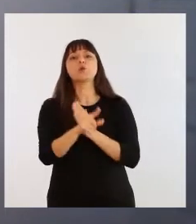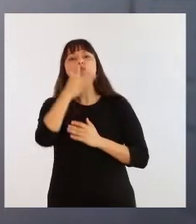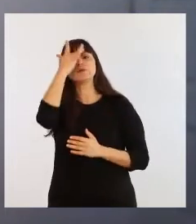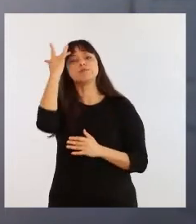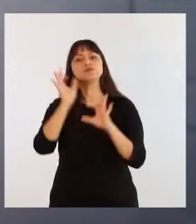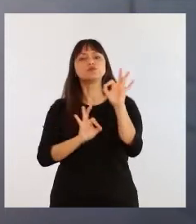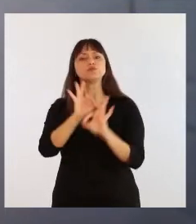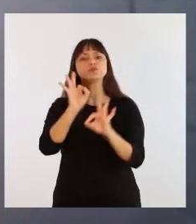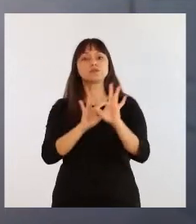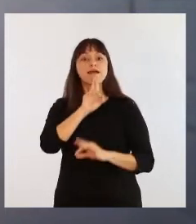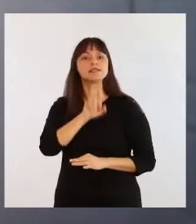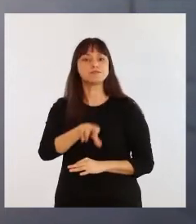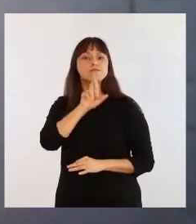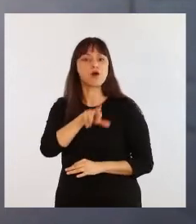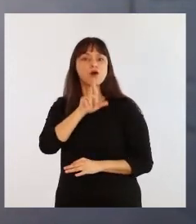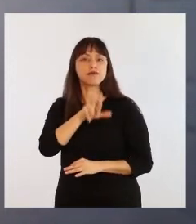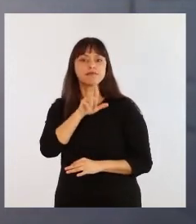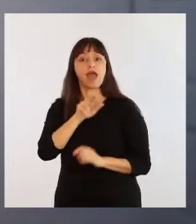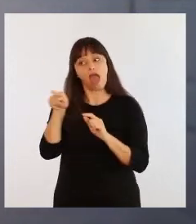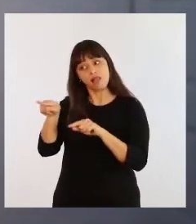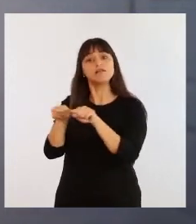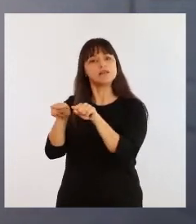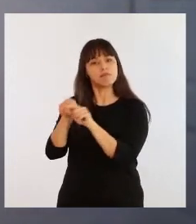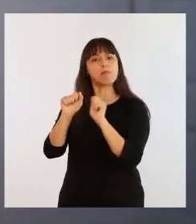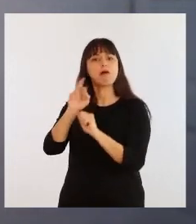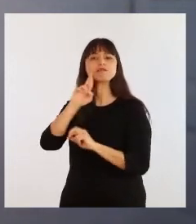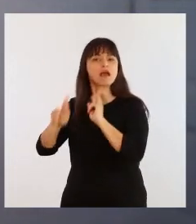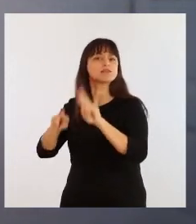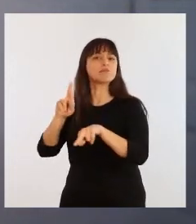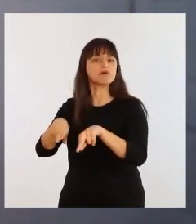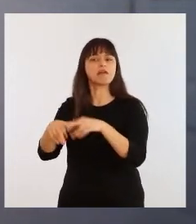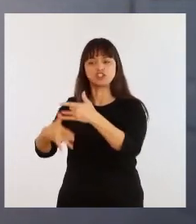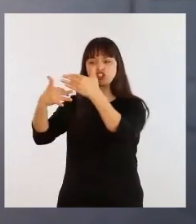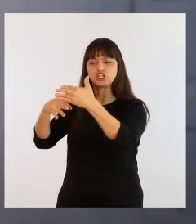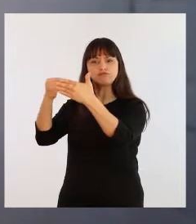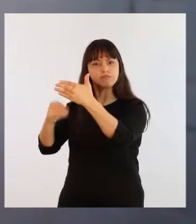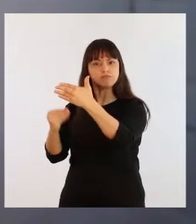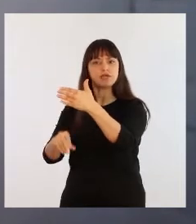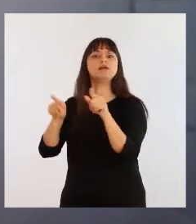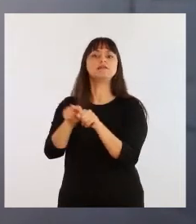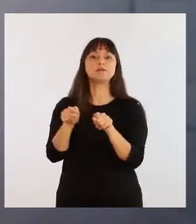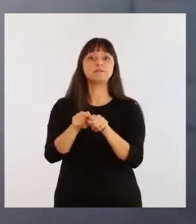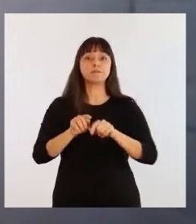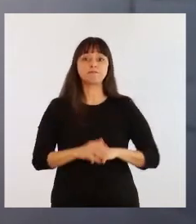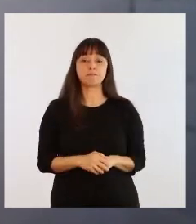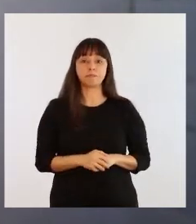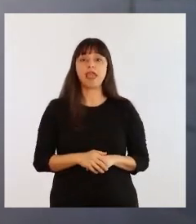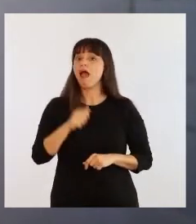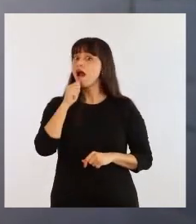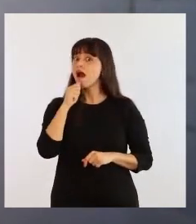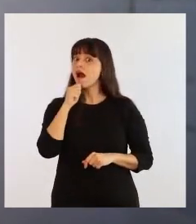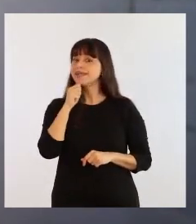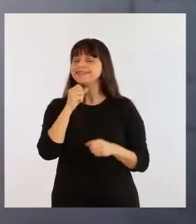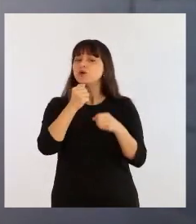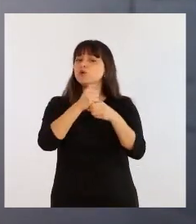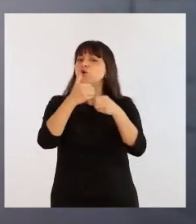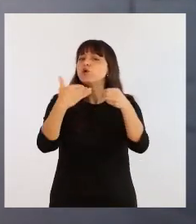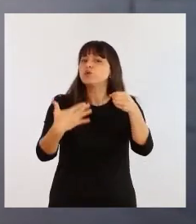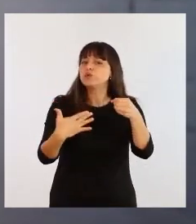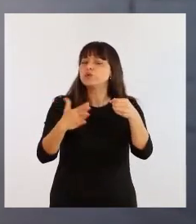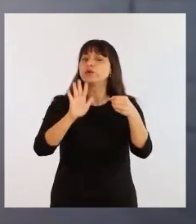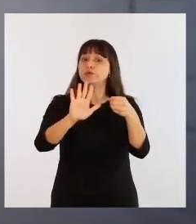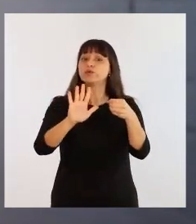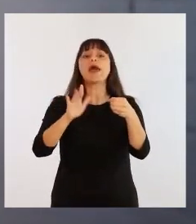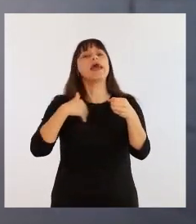fazer isso. Então, antes de começar a falar dos conteúdos da publicação educativa da 34ª,